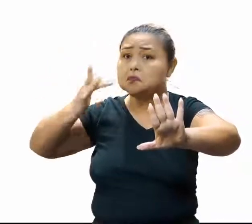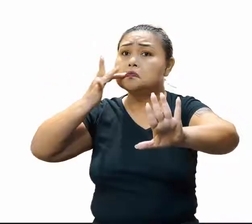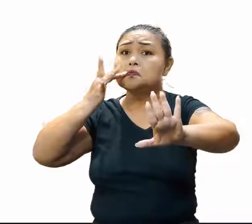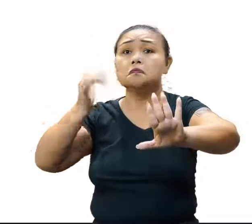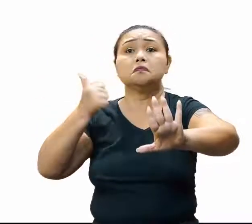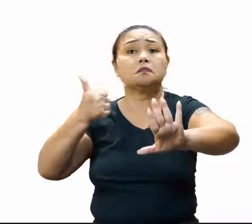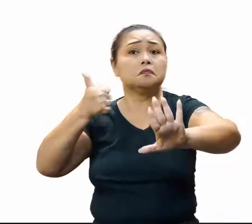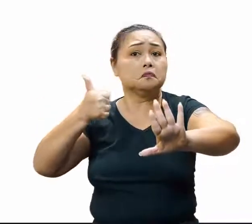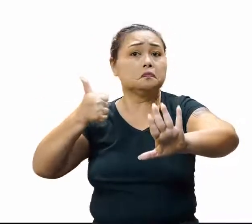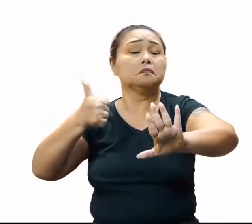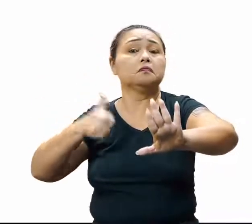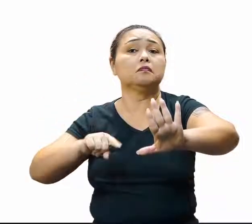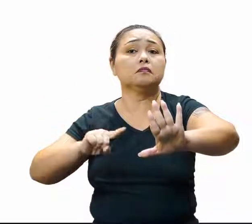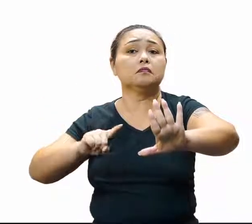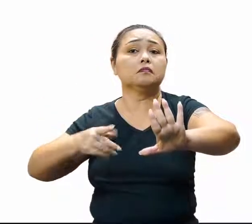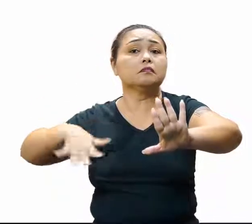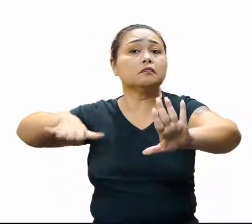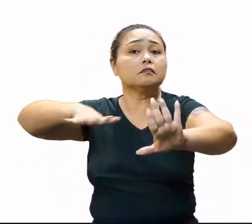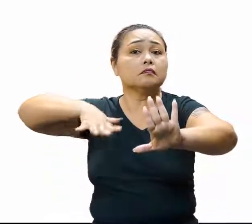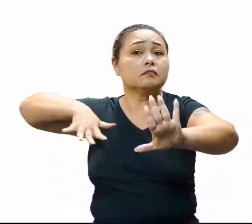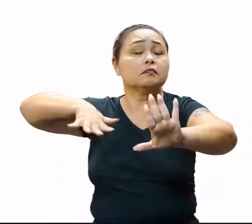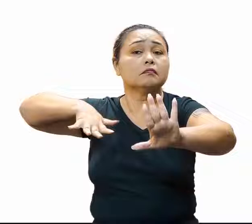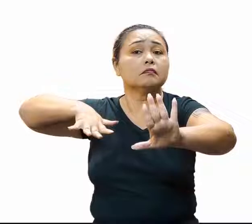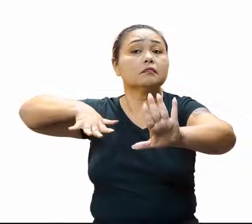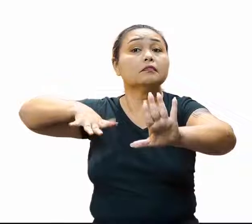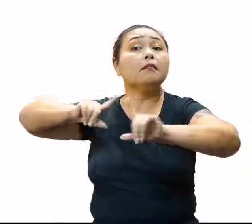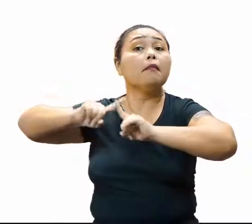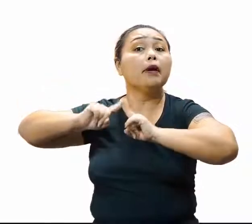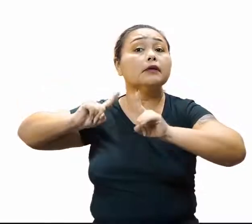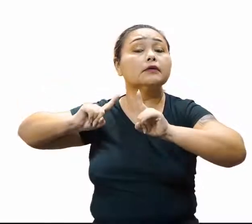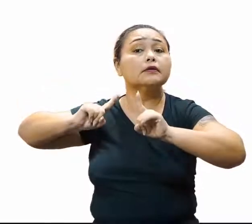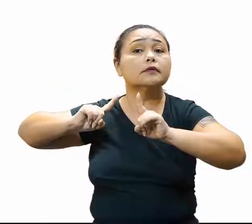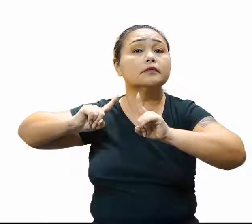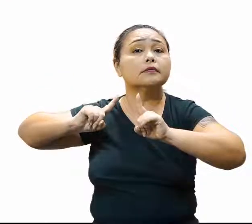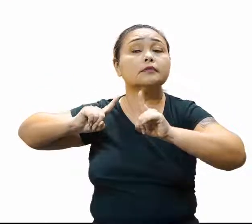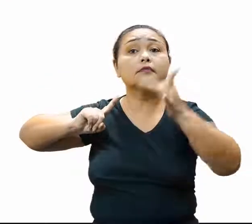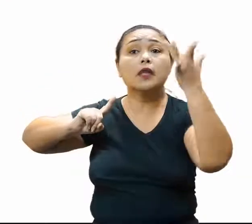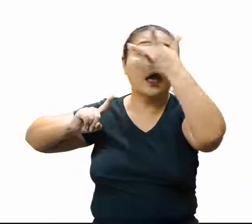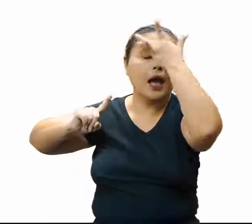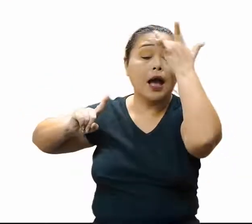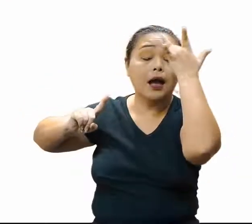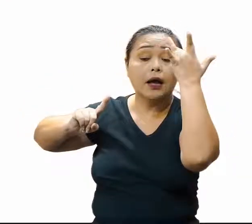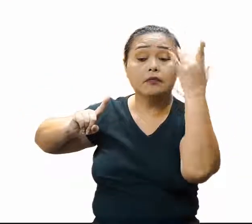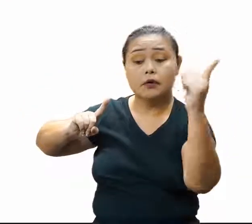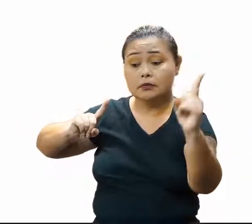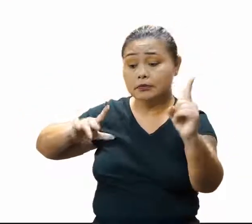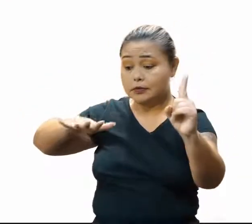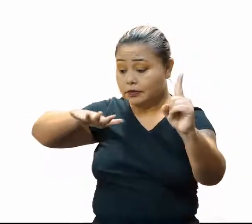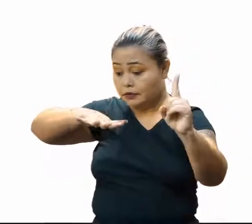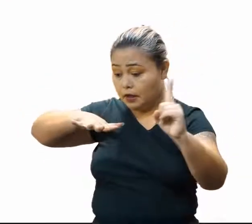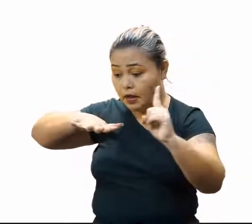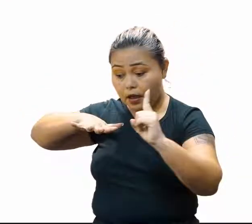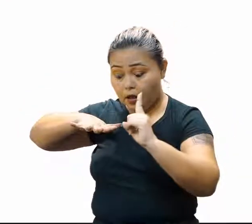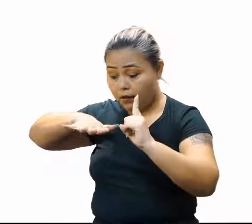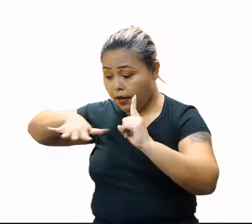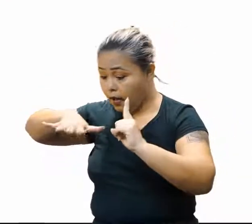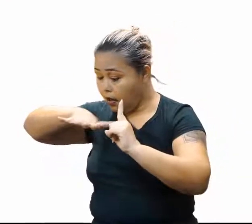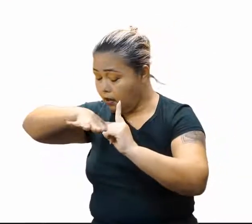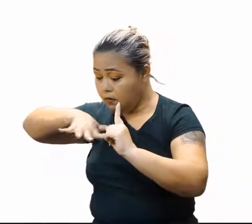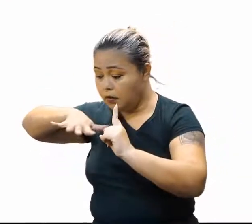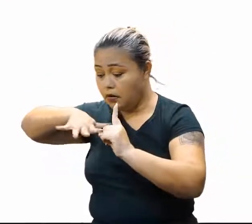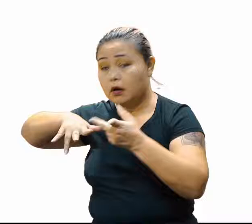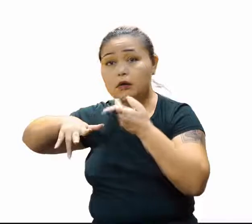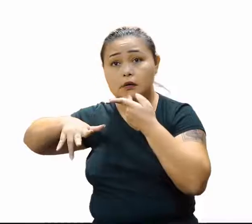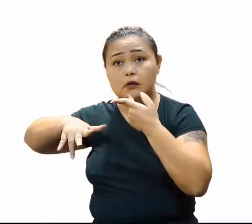ouro daquela região, mas as pessoas irão para lá, inclusive vão dizer, teve uma